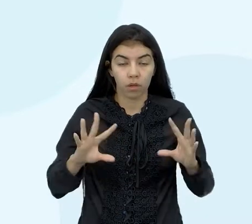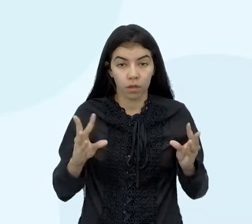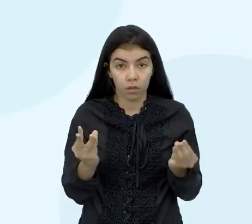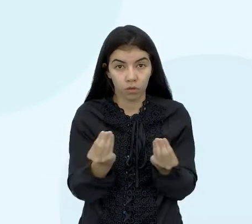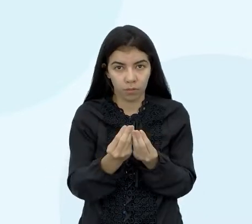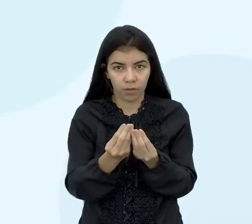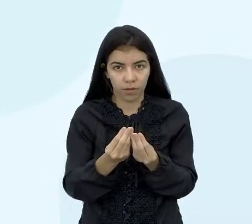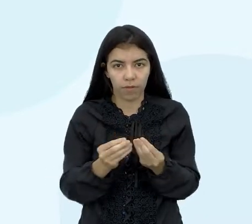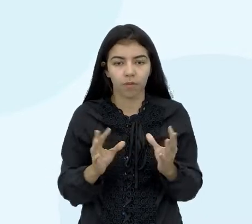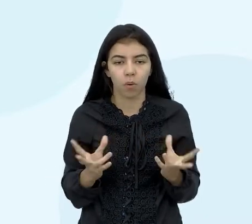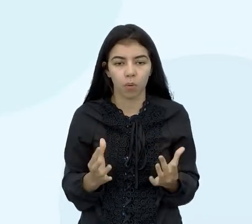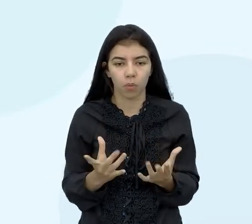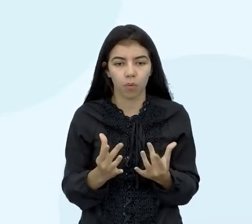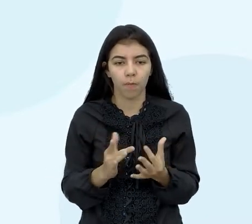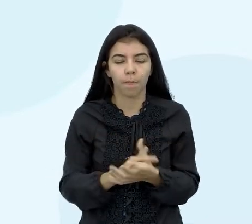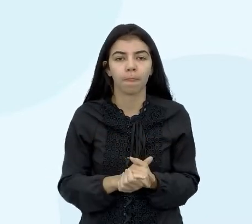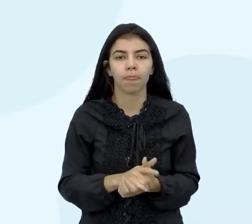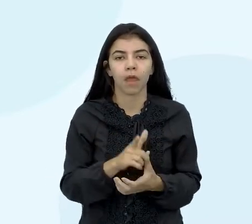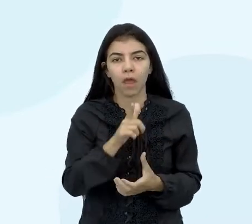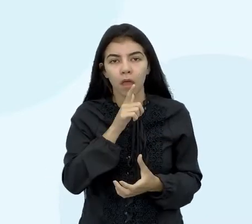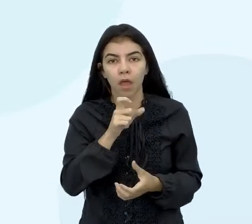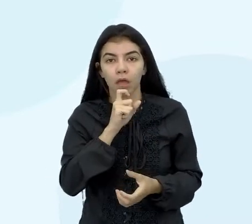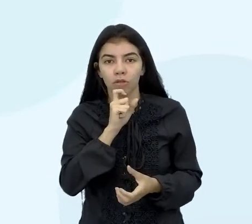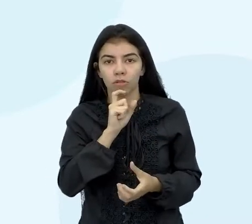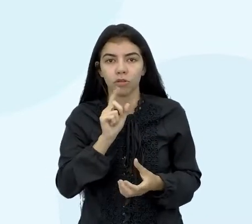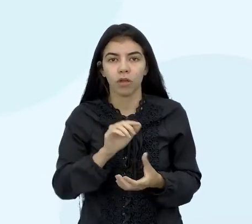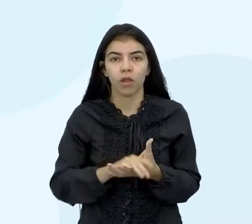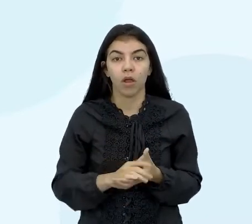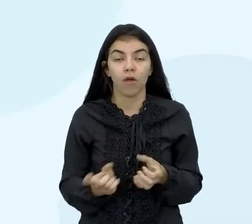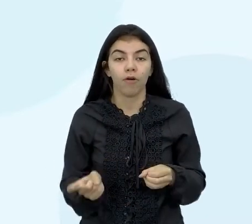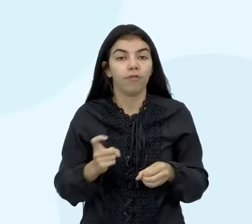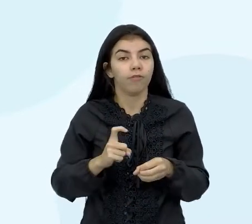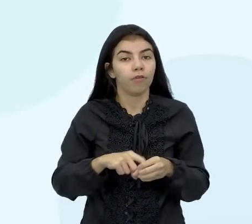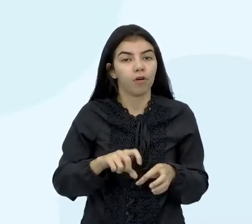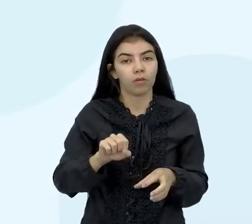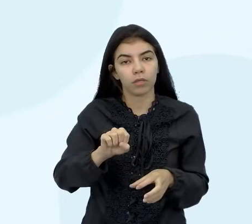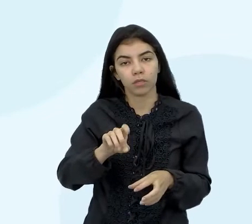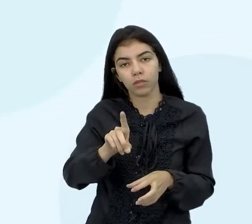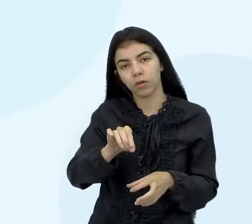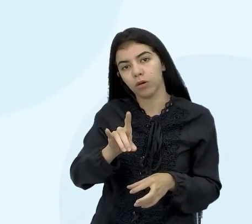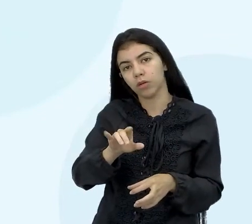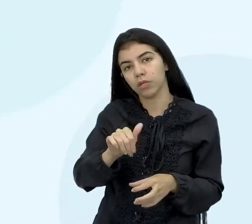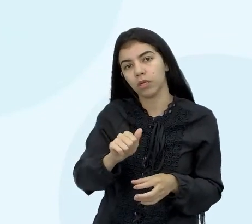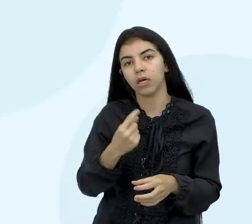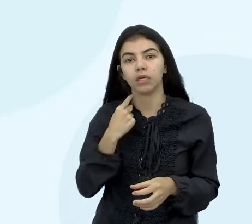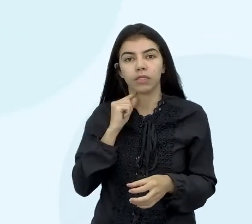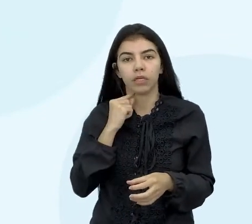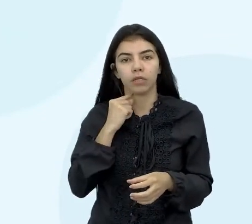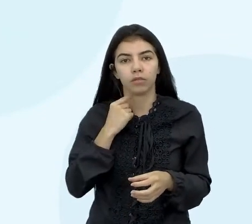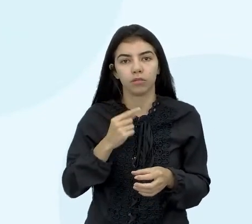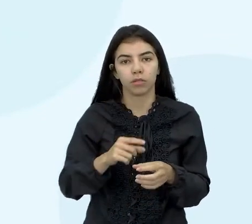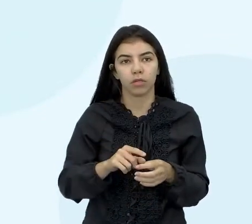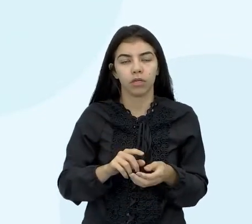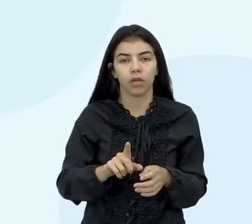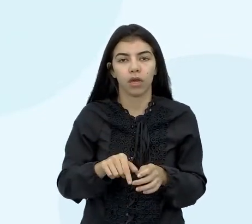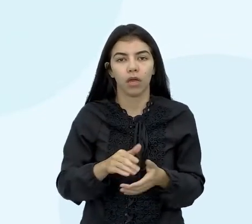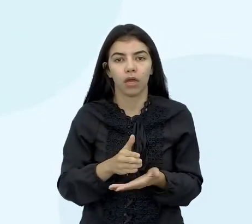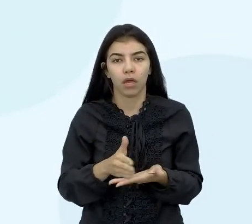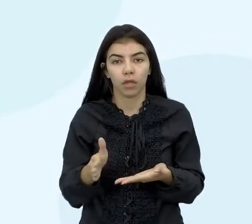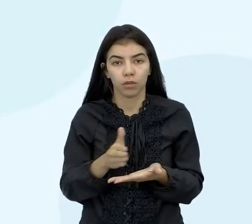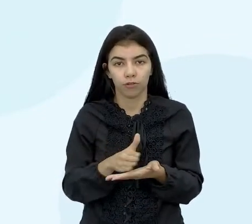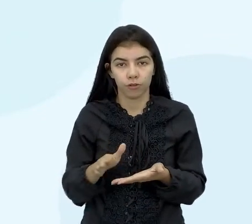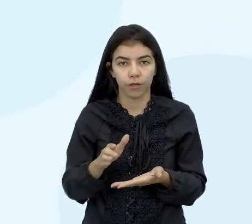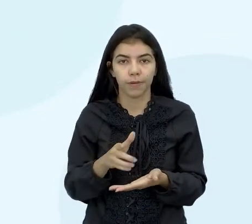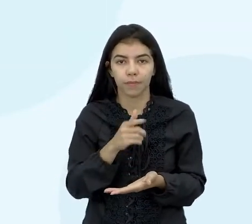um banho de gelo para resfriar, ela recristaliza, volta a ficar sólida e as impurezas permanecem dissolvidas em